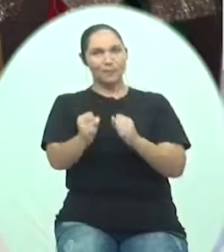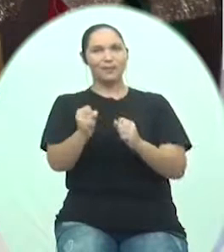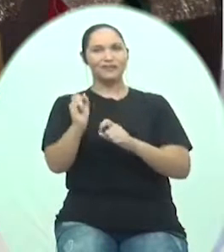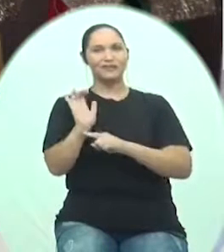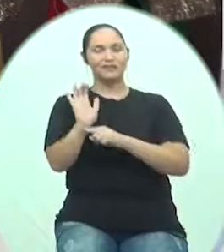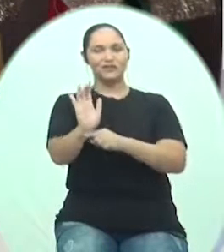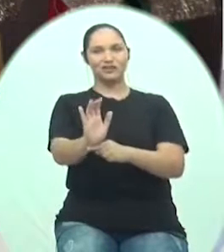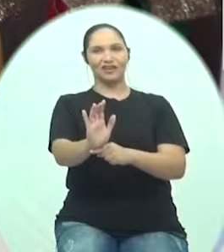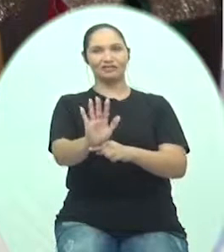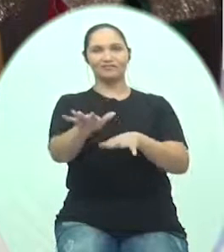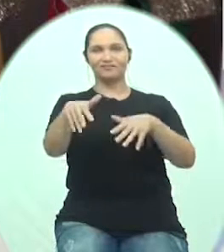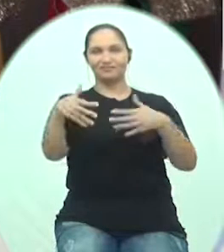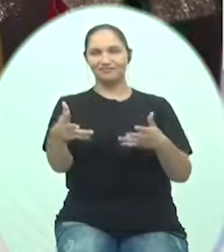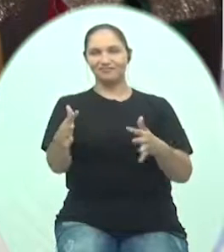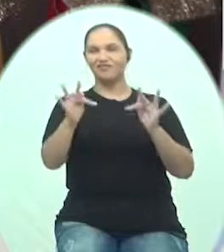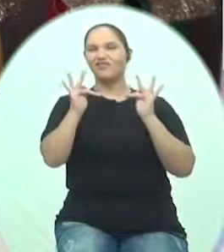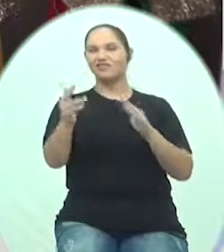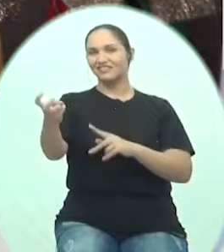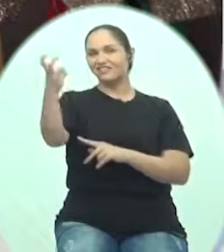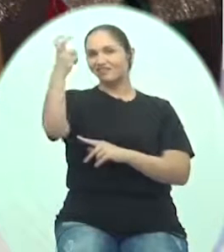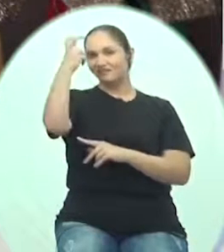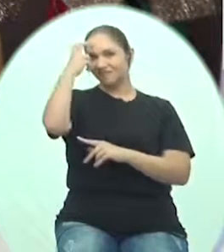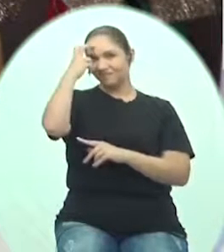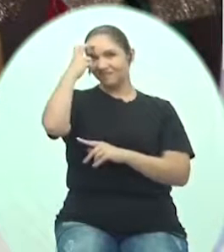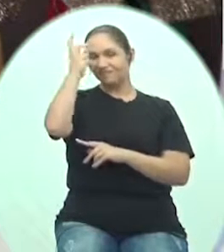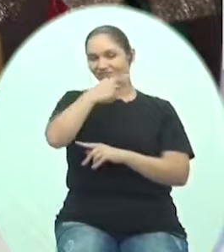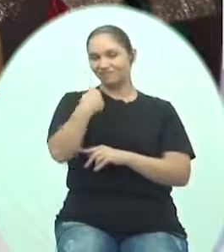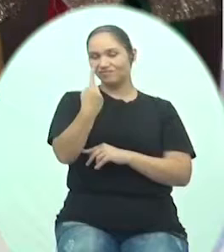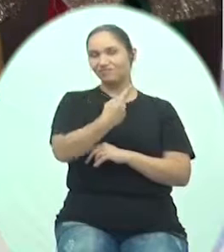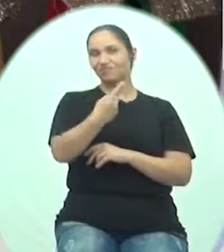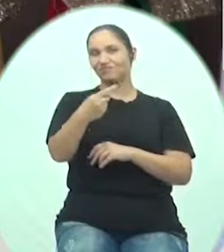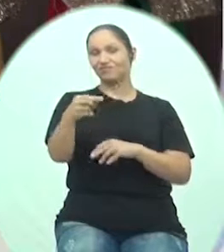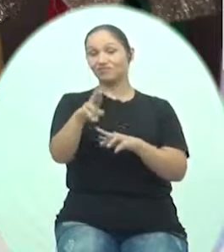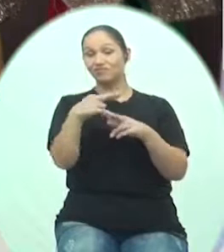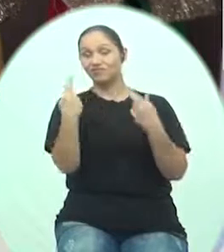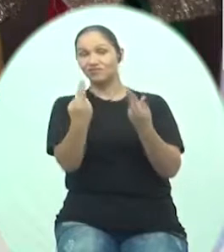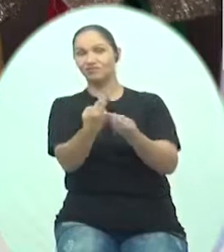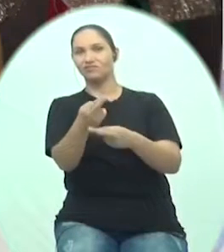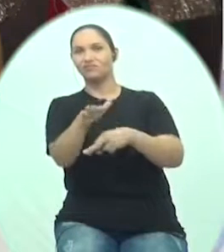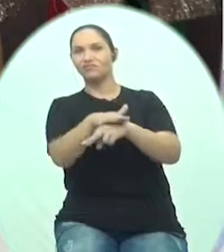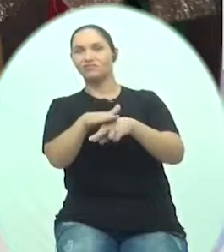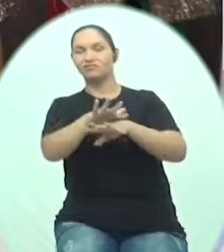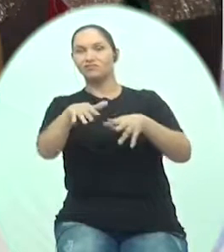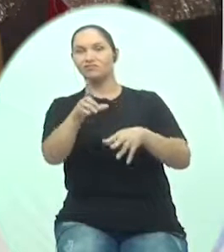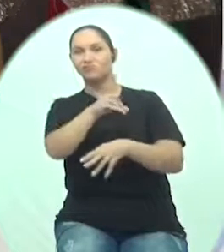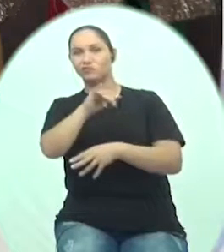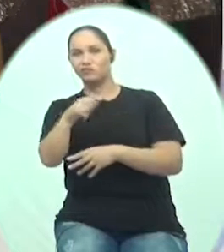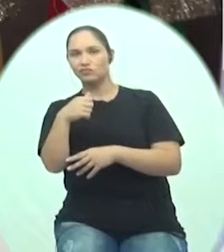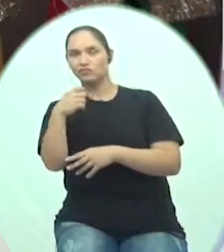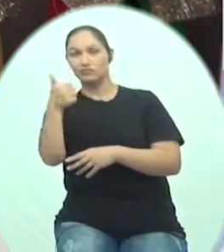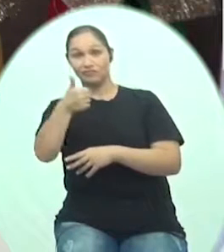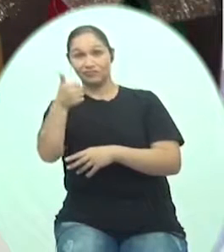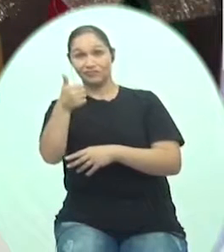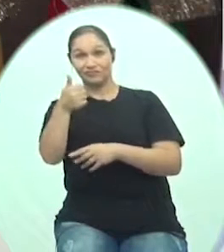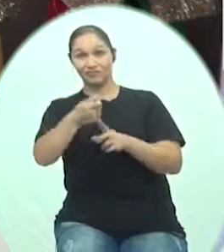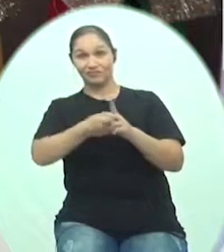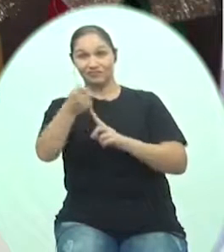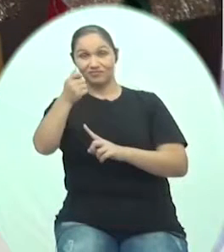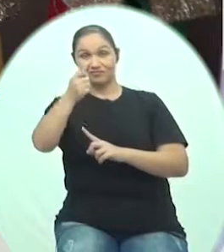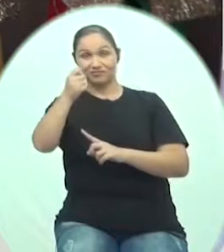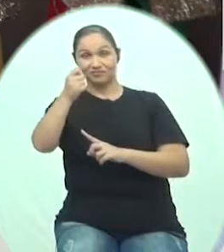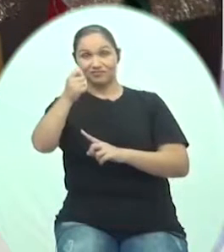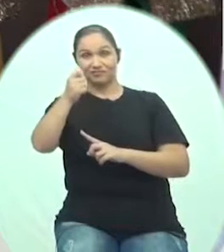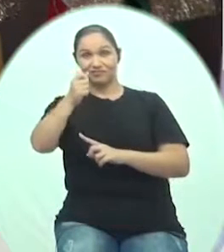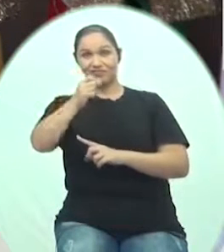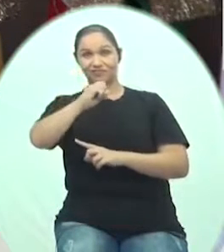Fundação e vamos caminhar para quem sabe no dia primeo de Junho dia da escolhedeiras inaugurarmos um